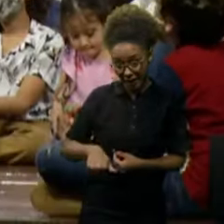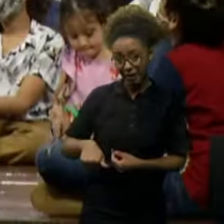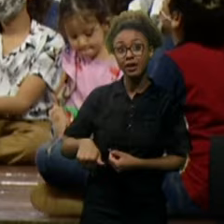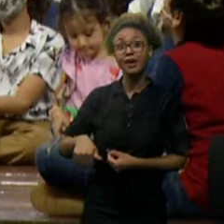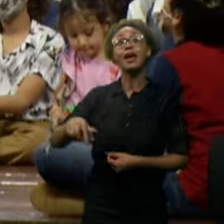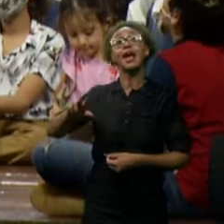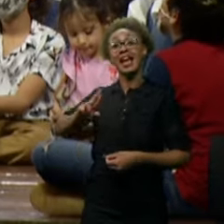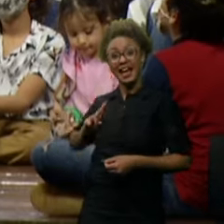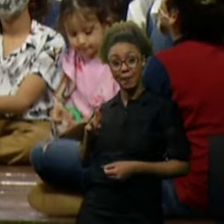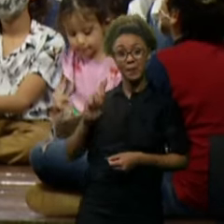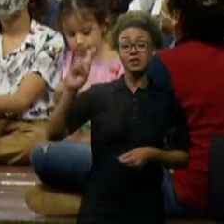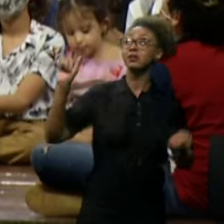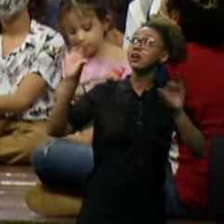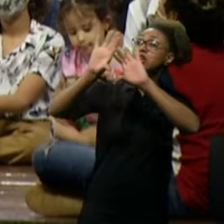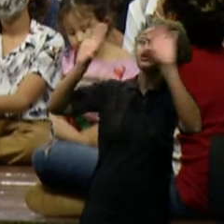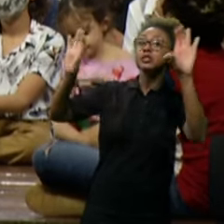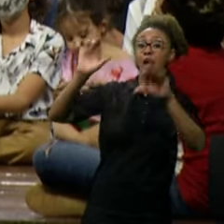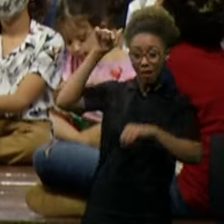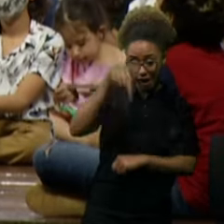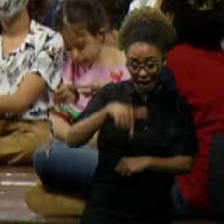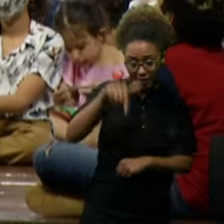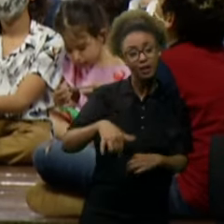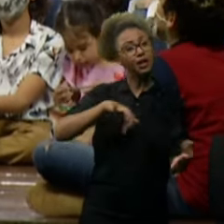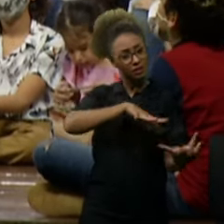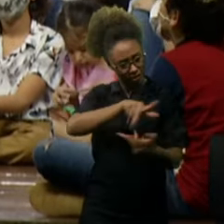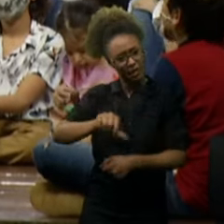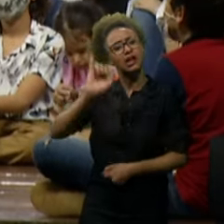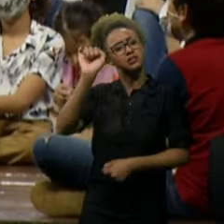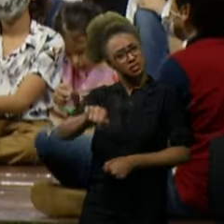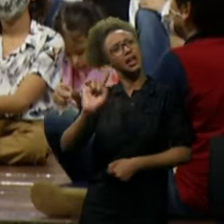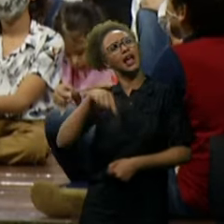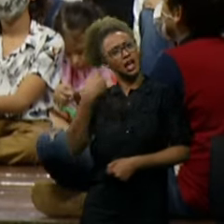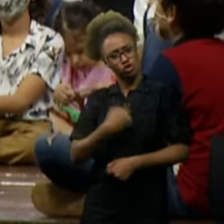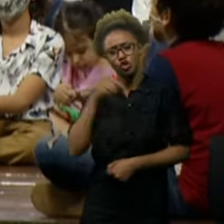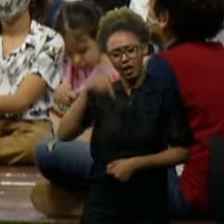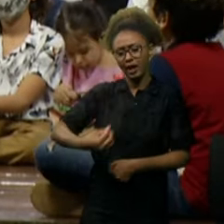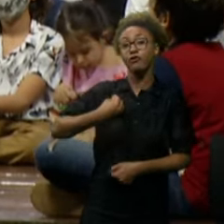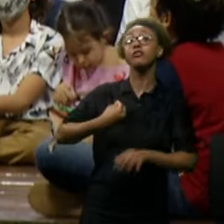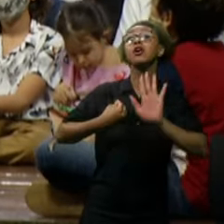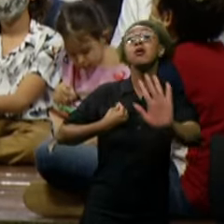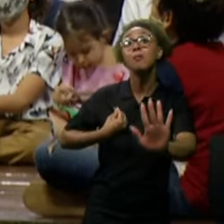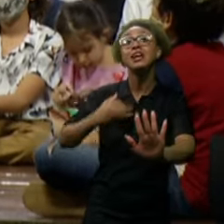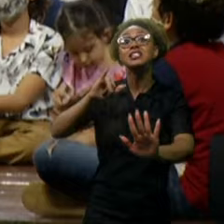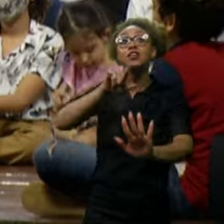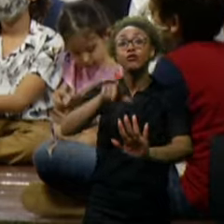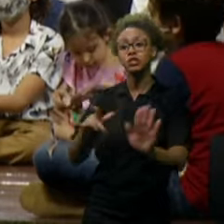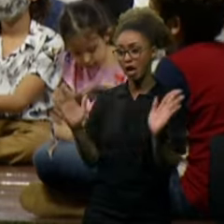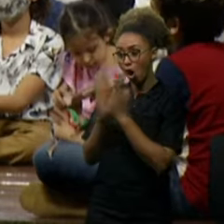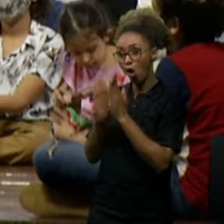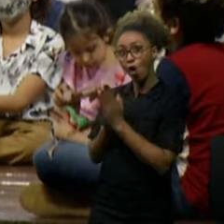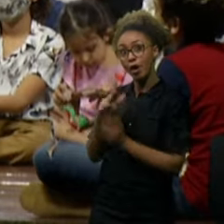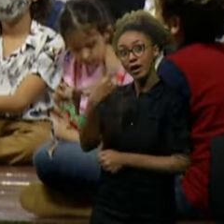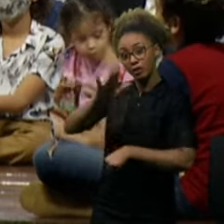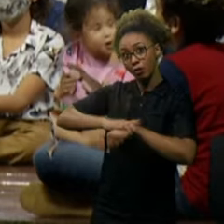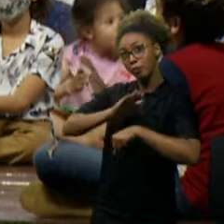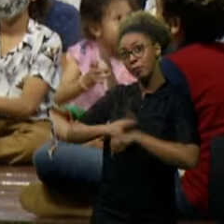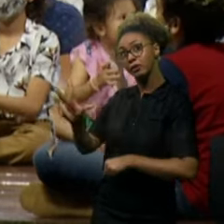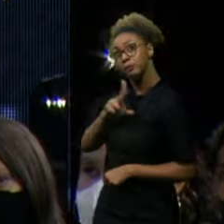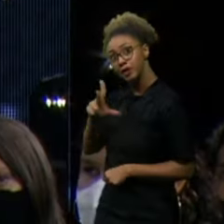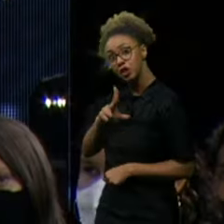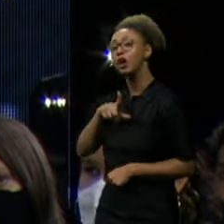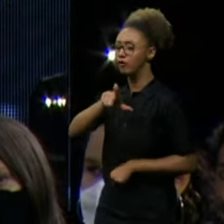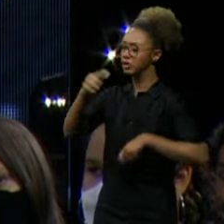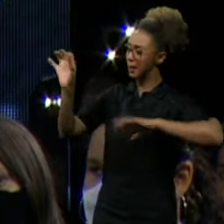não é lá é aqui nós estamos vivendo aqui estamos manifestando aqui só que quando tu entrares no teu quarto e fechada a tua porta